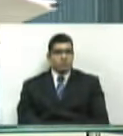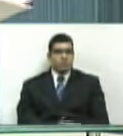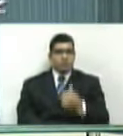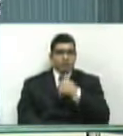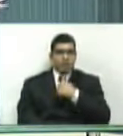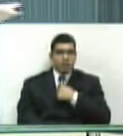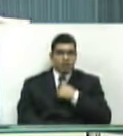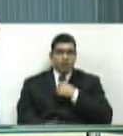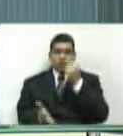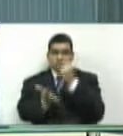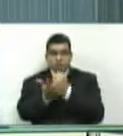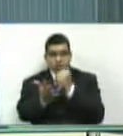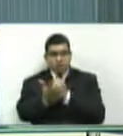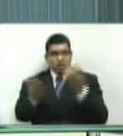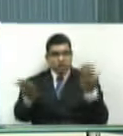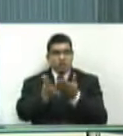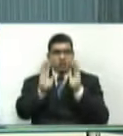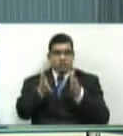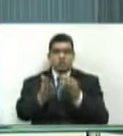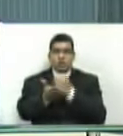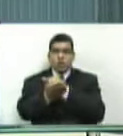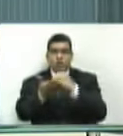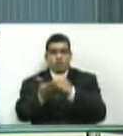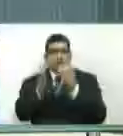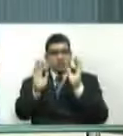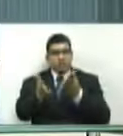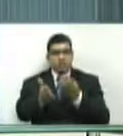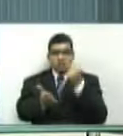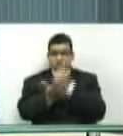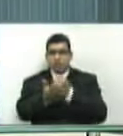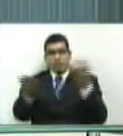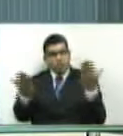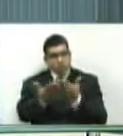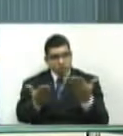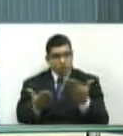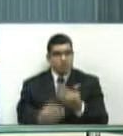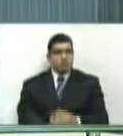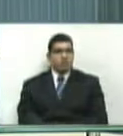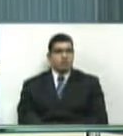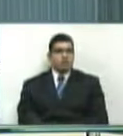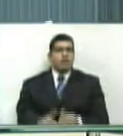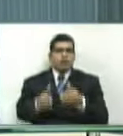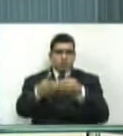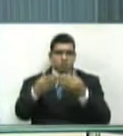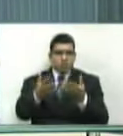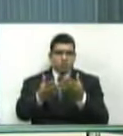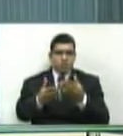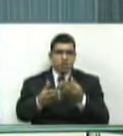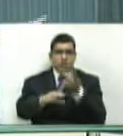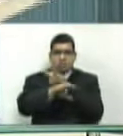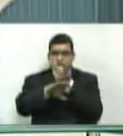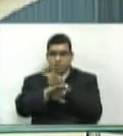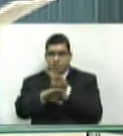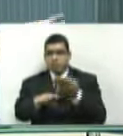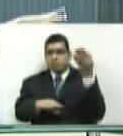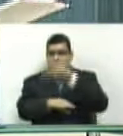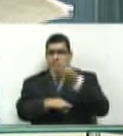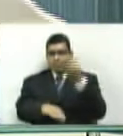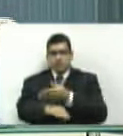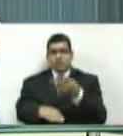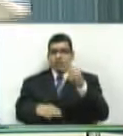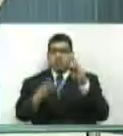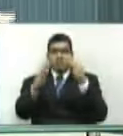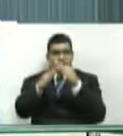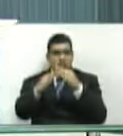Eu protocolei já ofício e protocolo requerimento hoje, pedindo que a Procuradoria encaminhe a esta